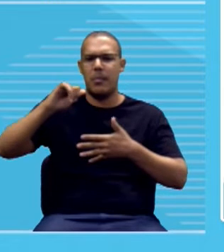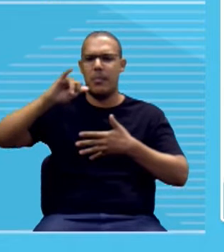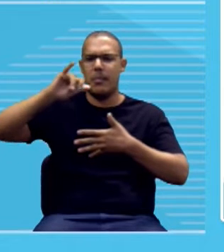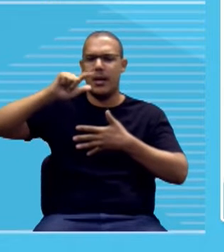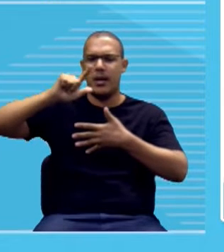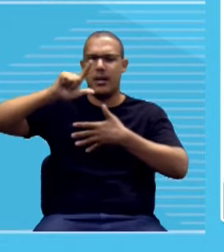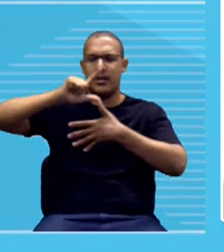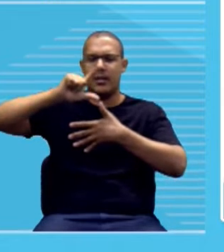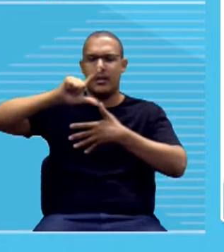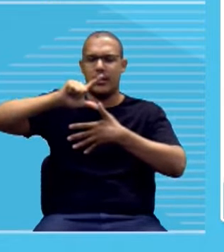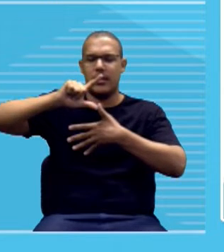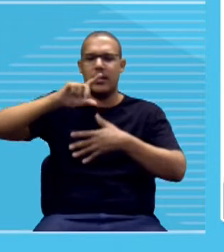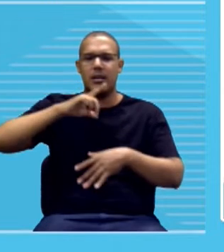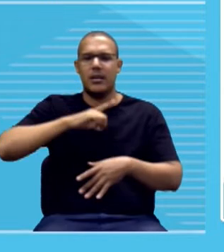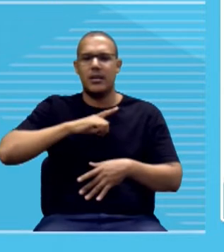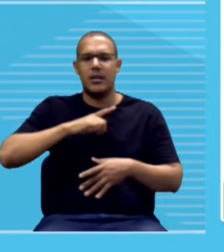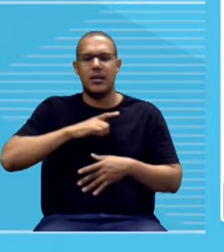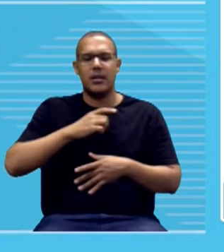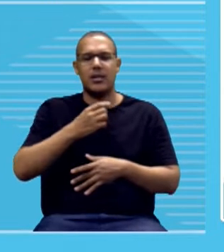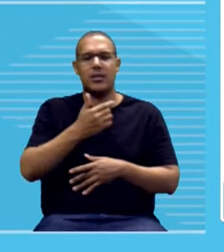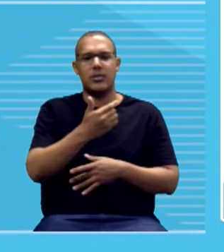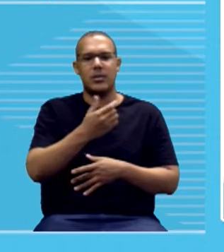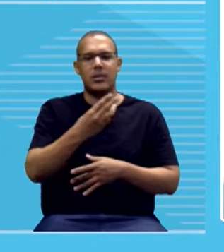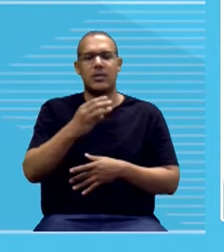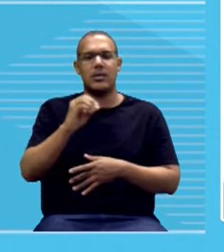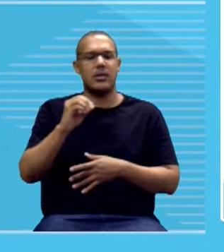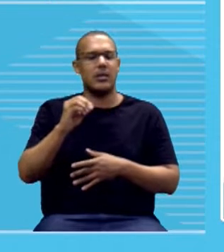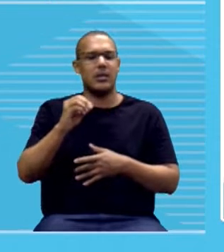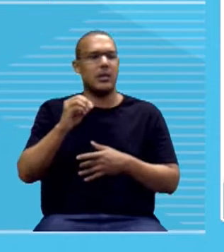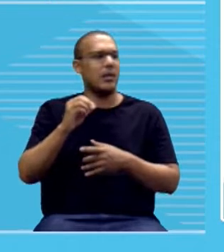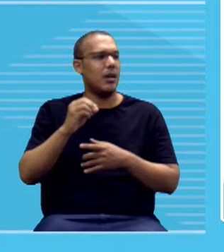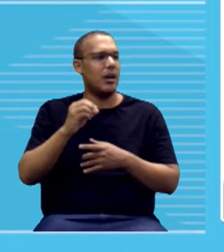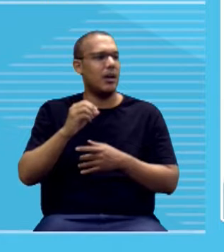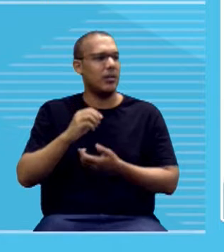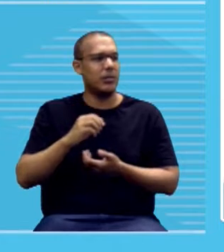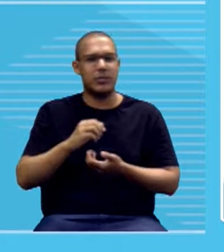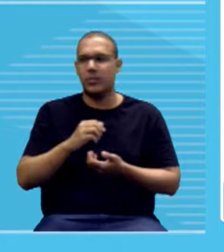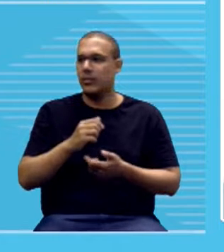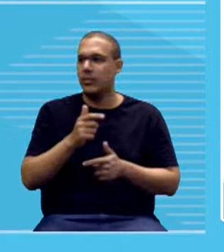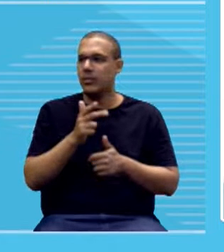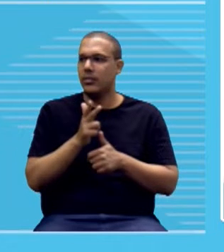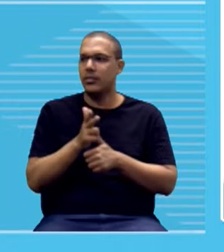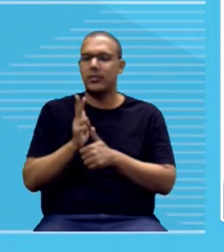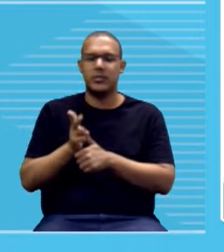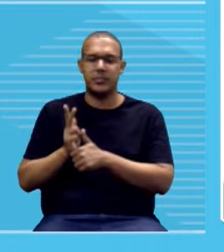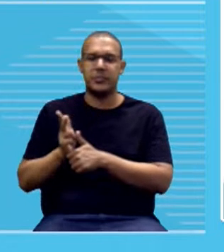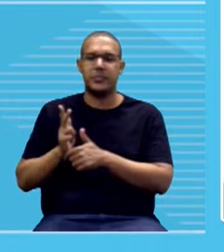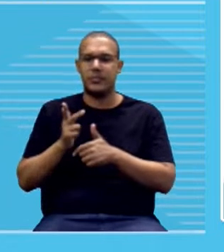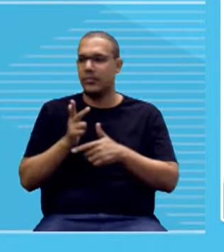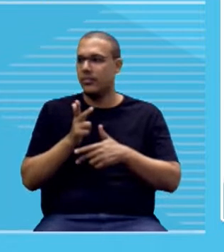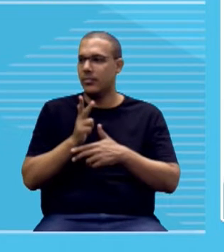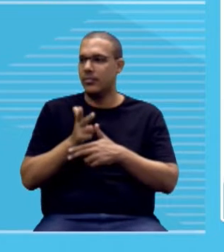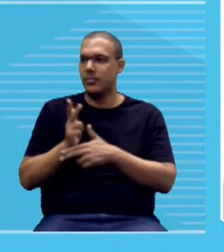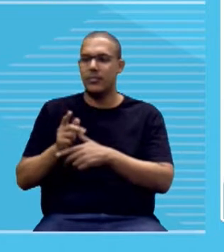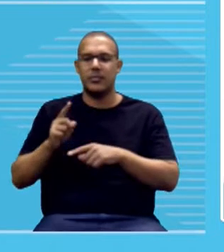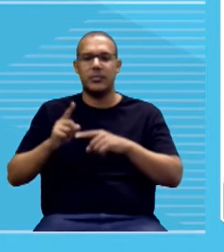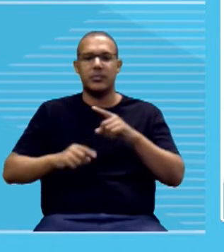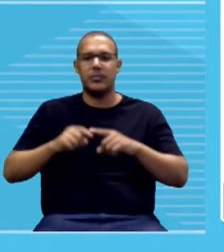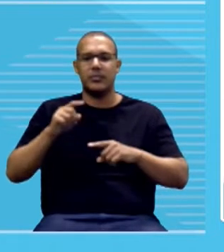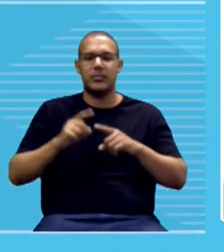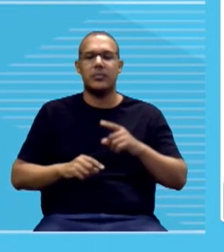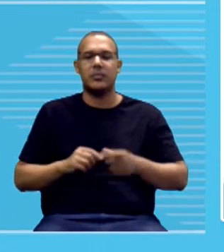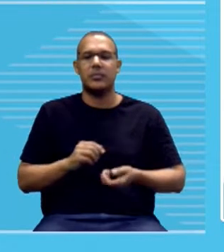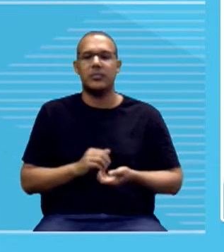terá 230 aerogeradores. Os parques eólicos, como são conhecidas as usinas de energia eólica,